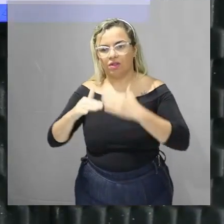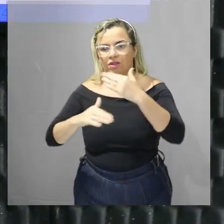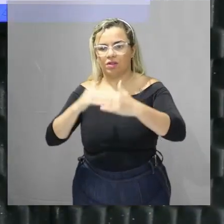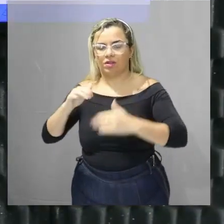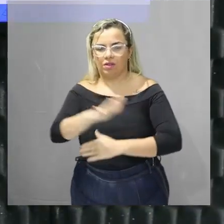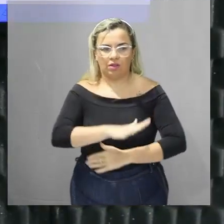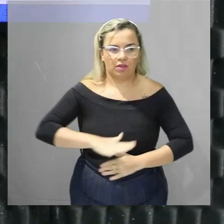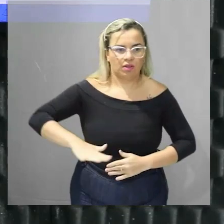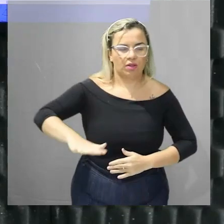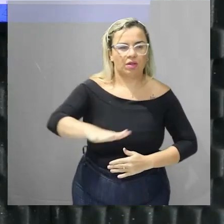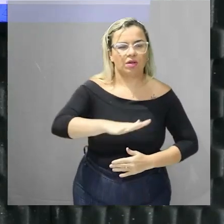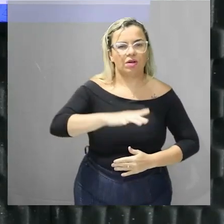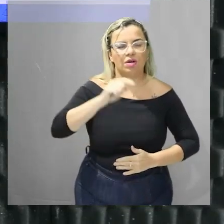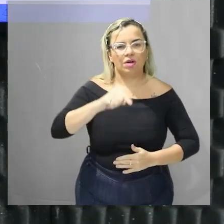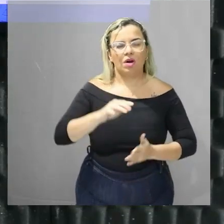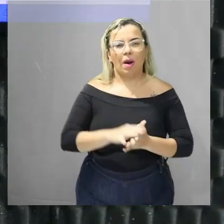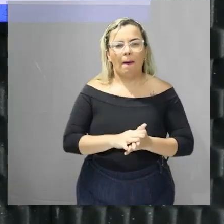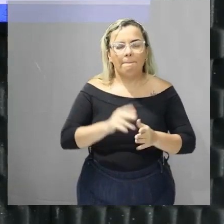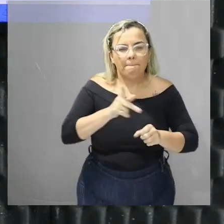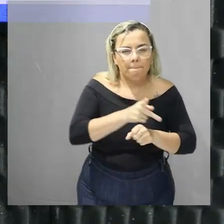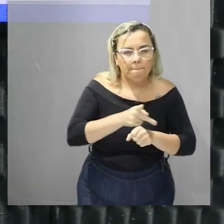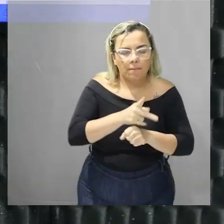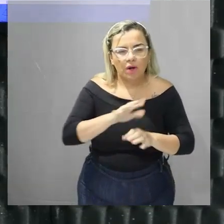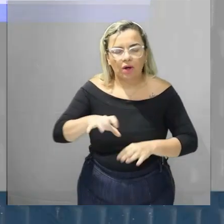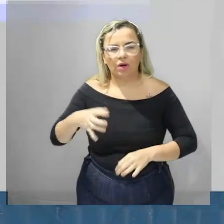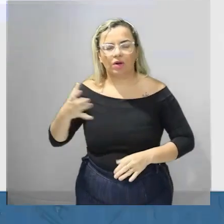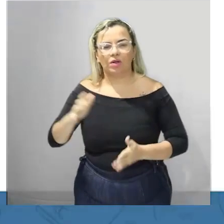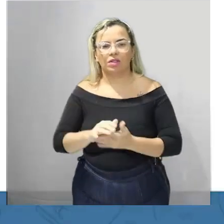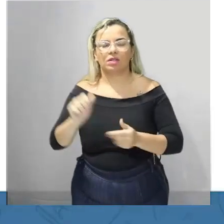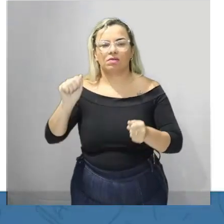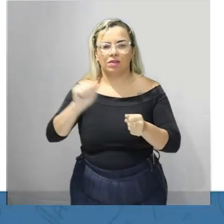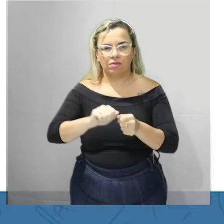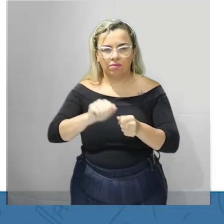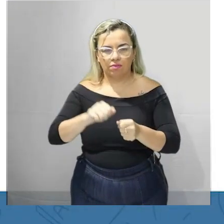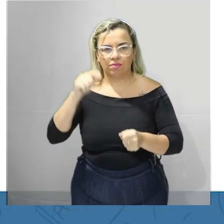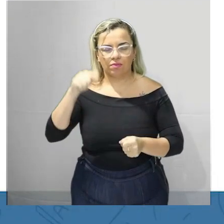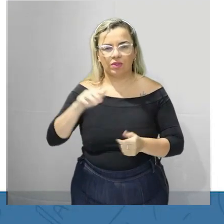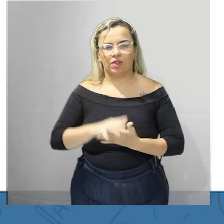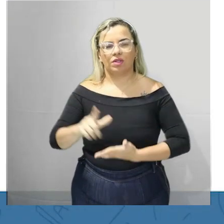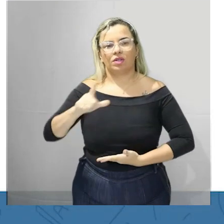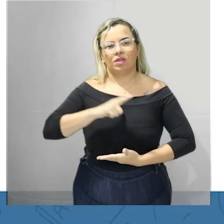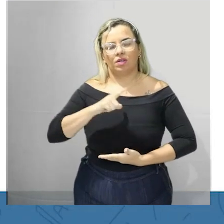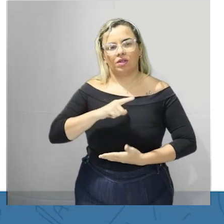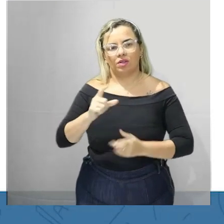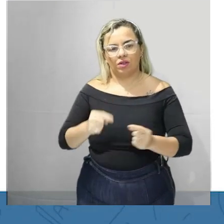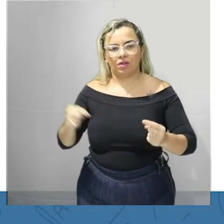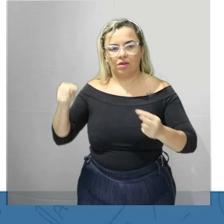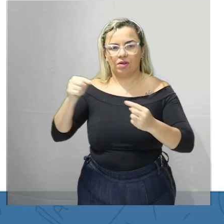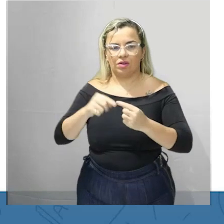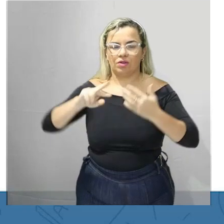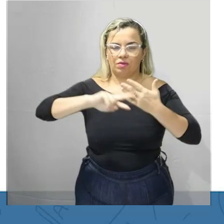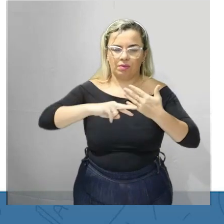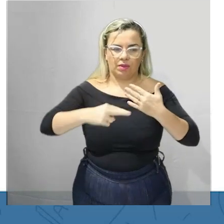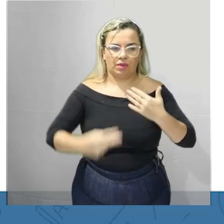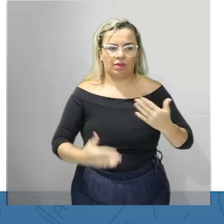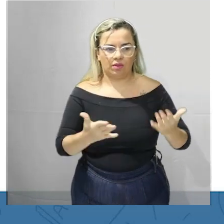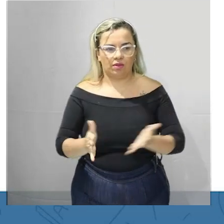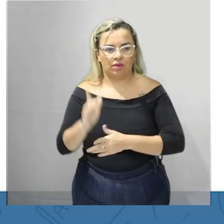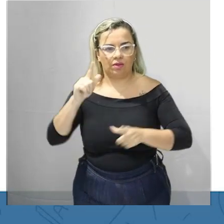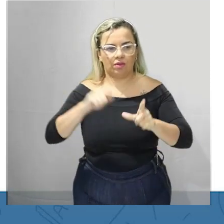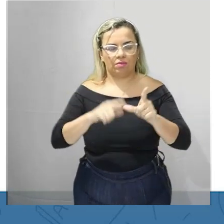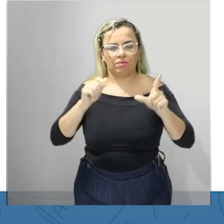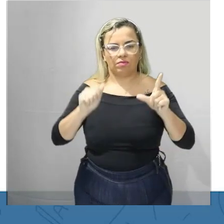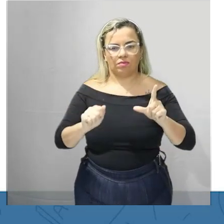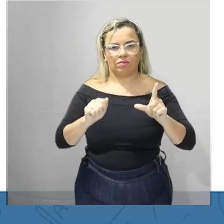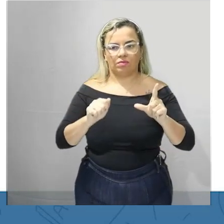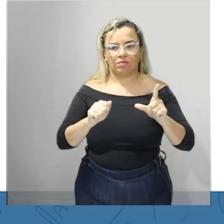que busca o quê? Ou seja, vai acontecer alguma coisa ali, está fazendo alguma coisa que vai ter por objetivo uma consequência. É a intensificação